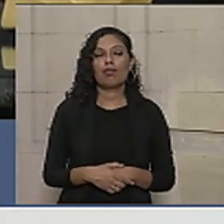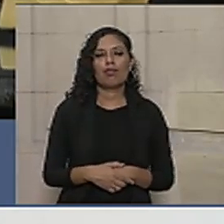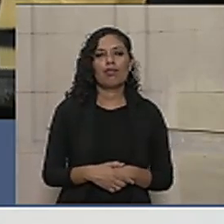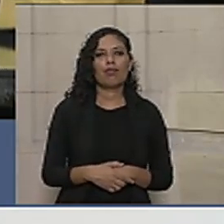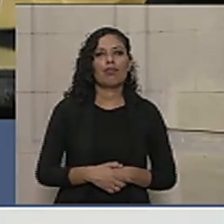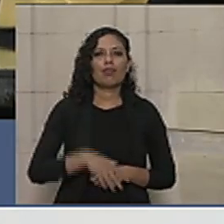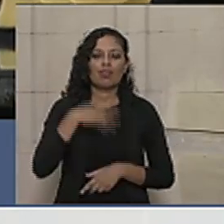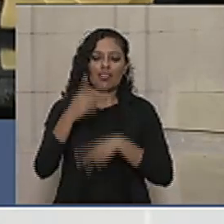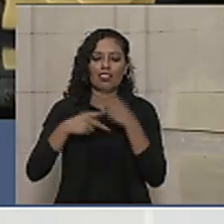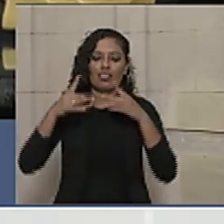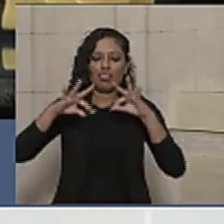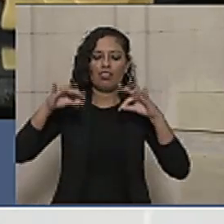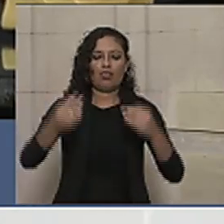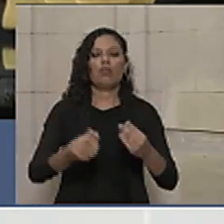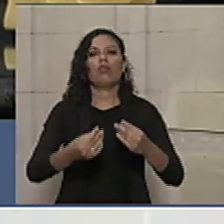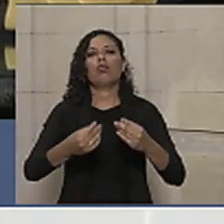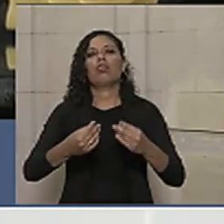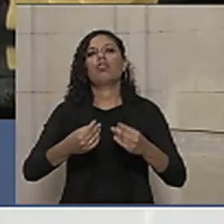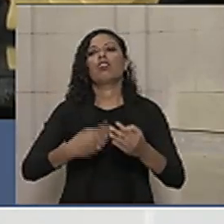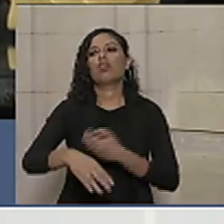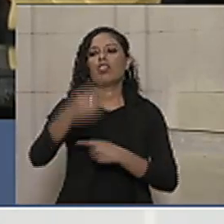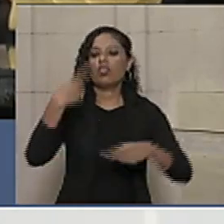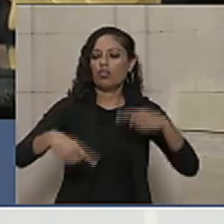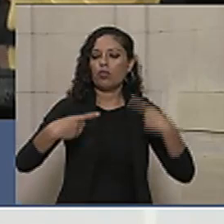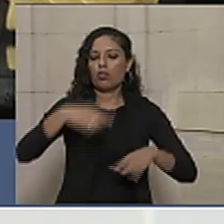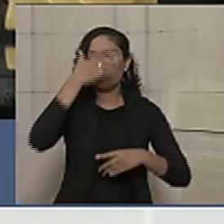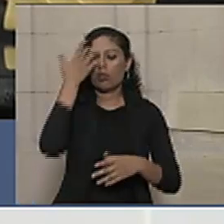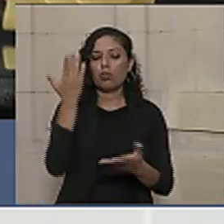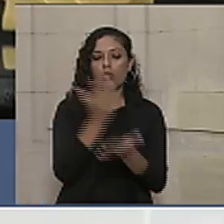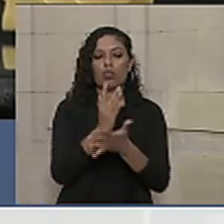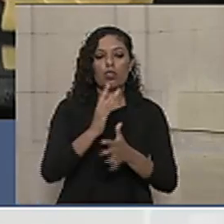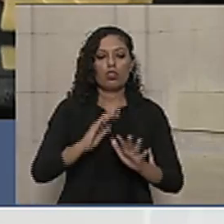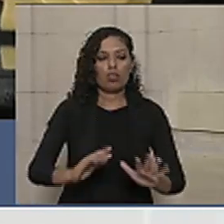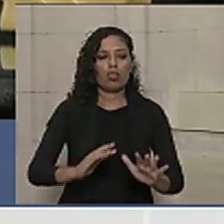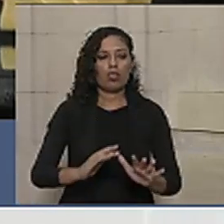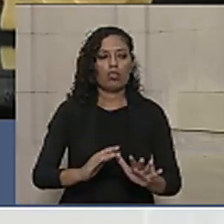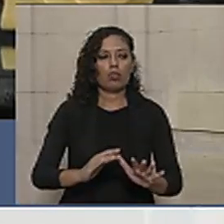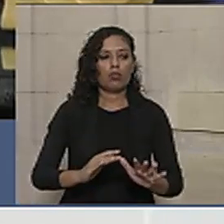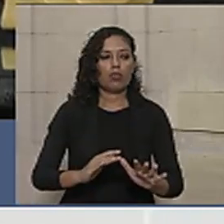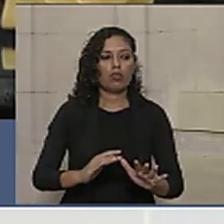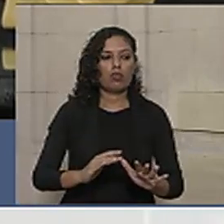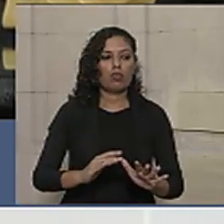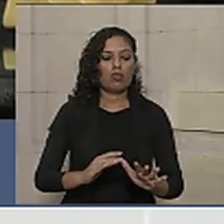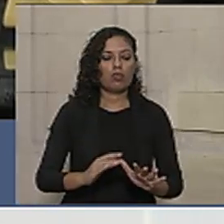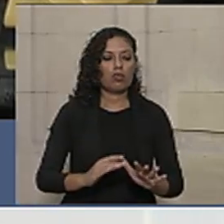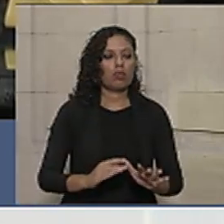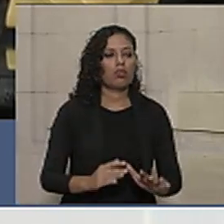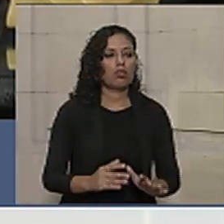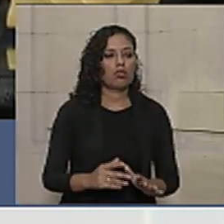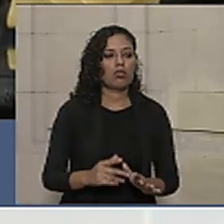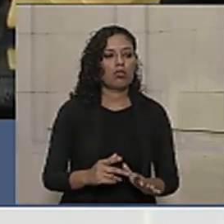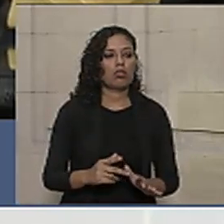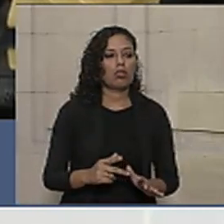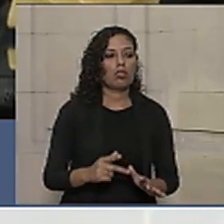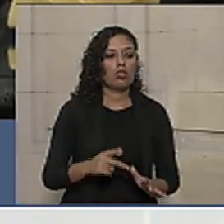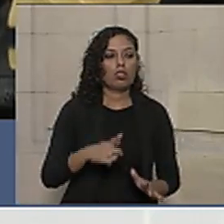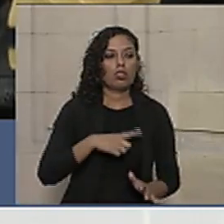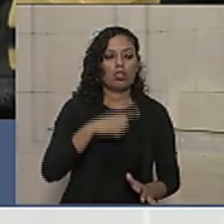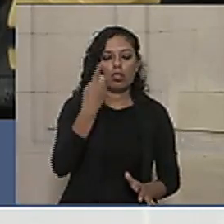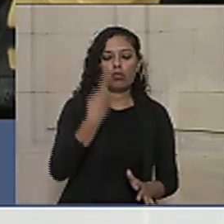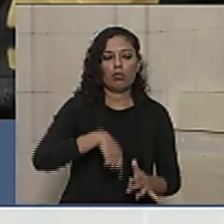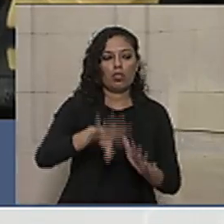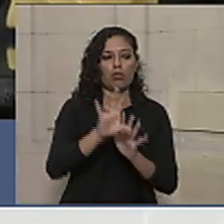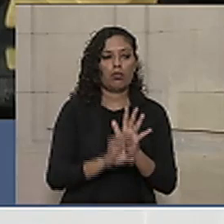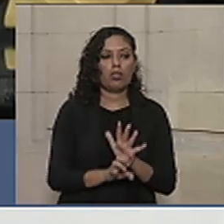Com os pareceres emitidos em discussão, não havendo que queira discutir, encerrada a discussão. A presente proposta recebeu uma